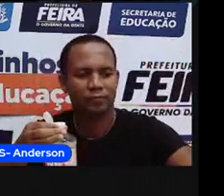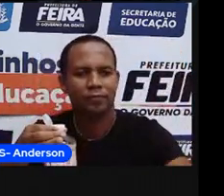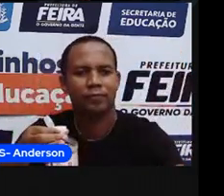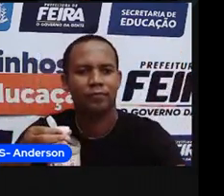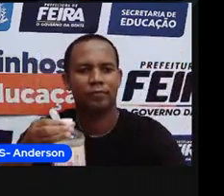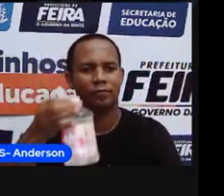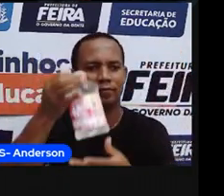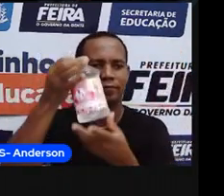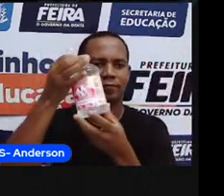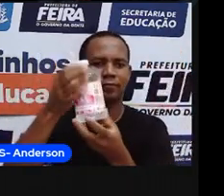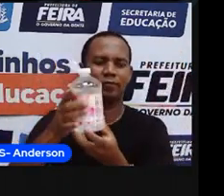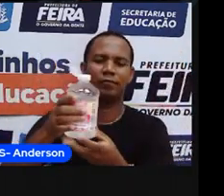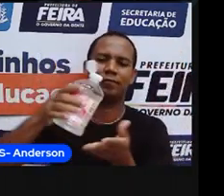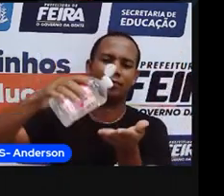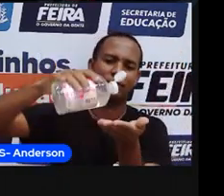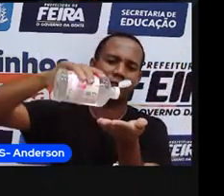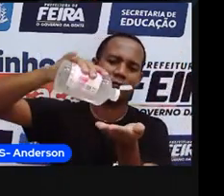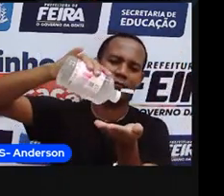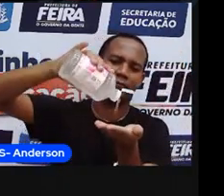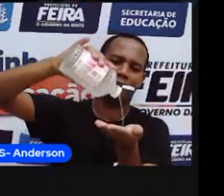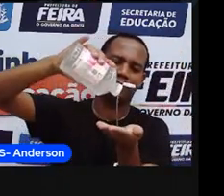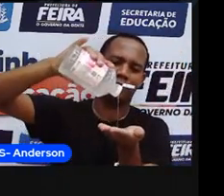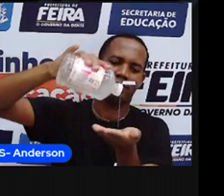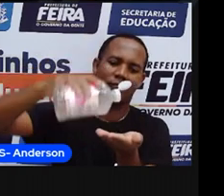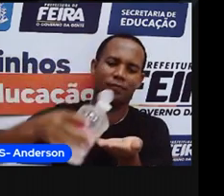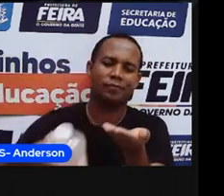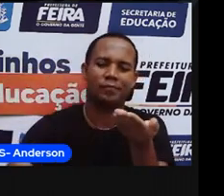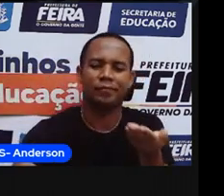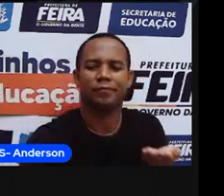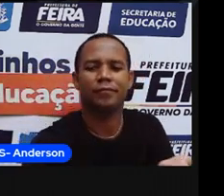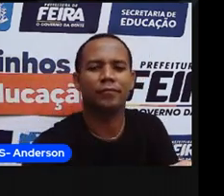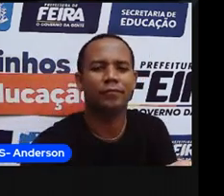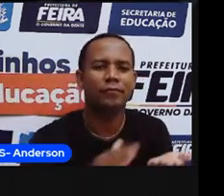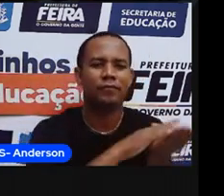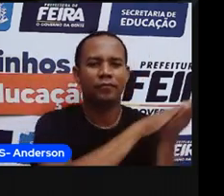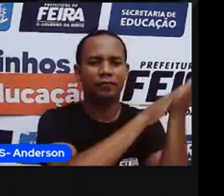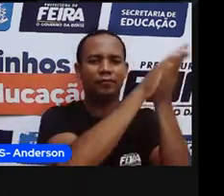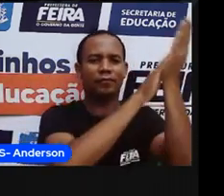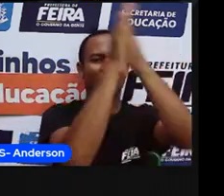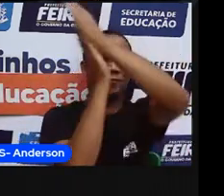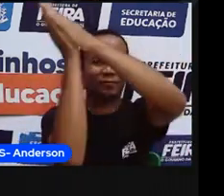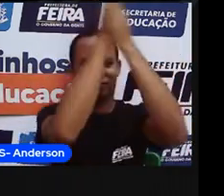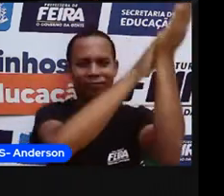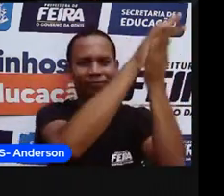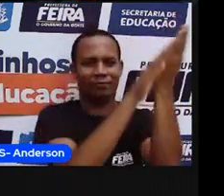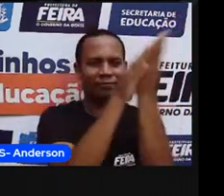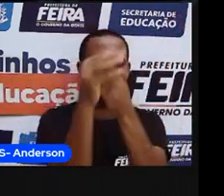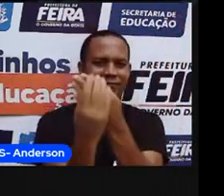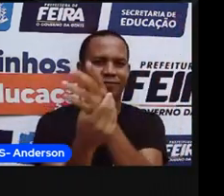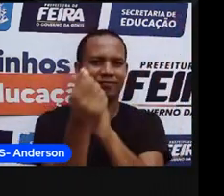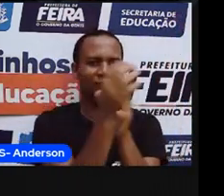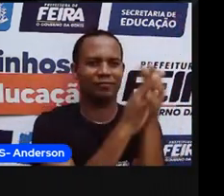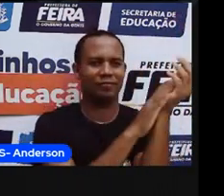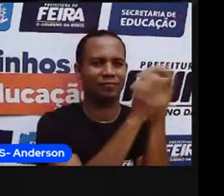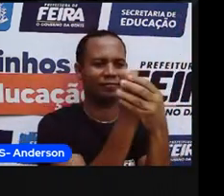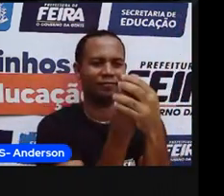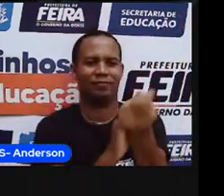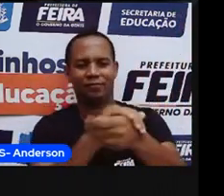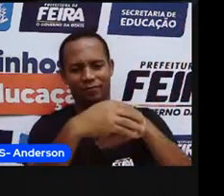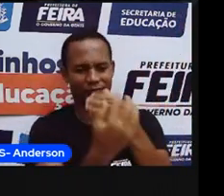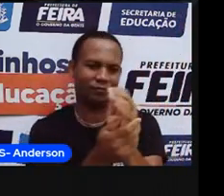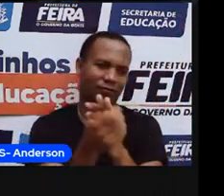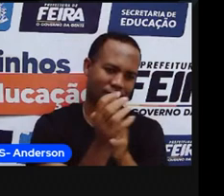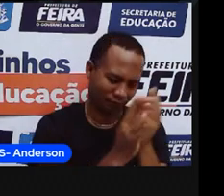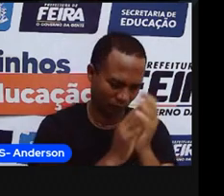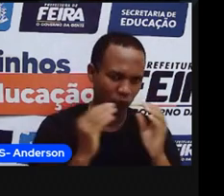Álcool em gel. Olha a Anderson aqui com as orientações. E usem máscara. Um beijo da Pro Maria. Tá? Um beijo